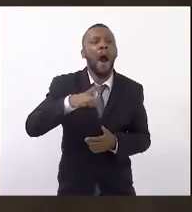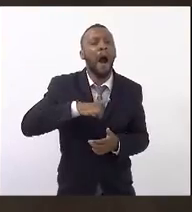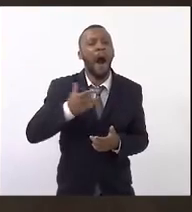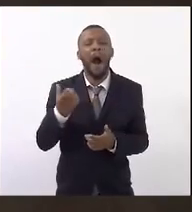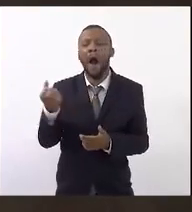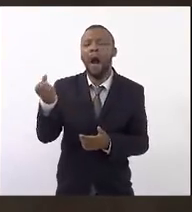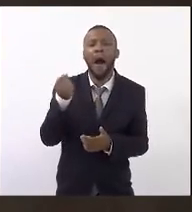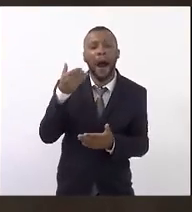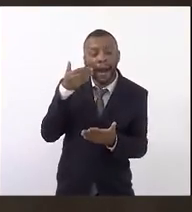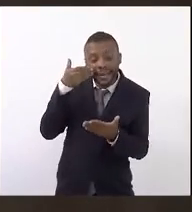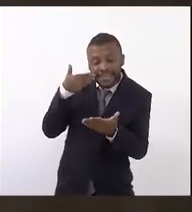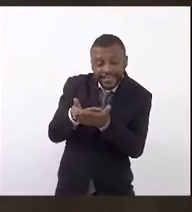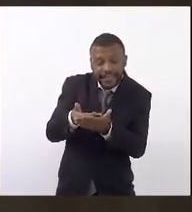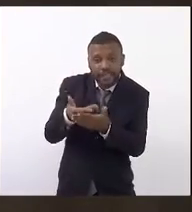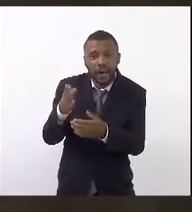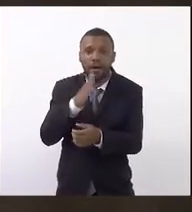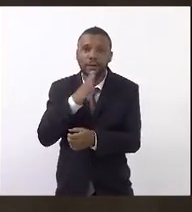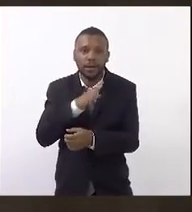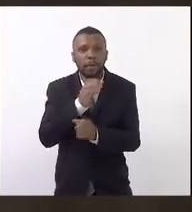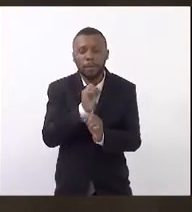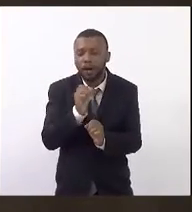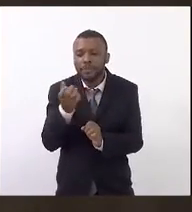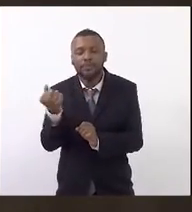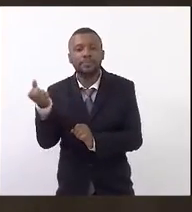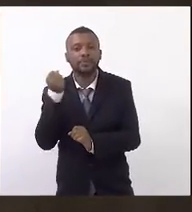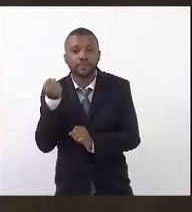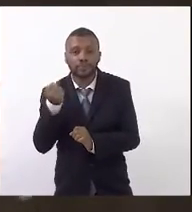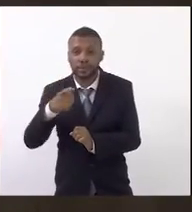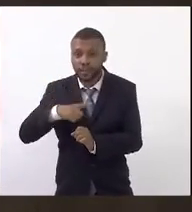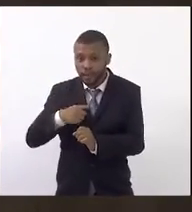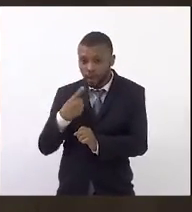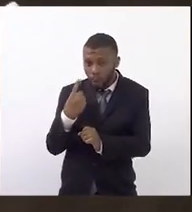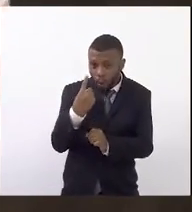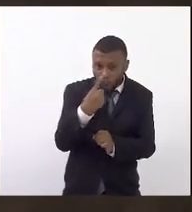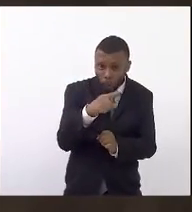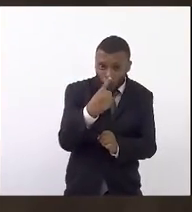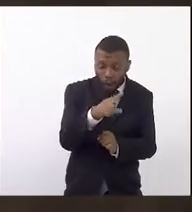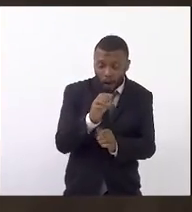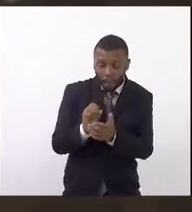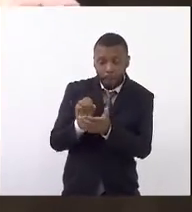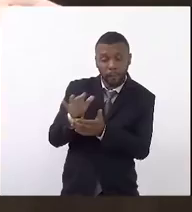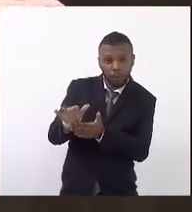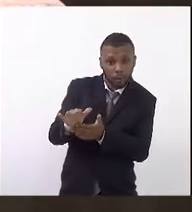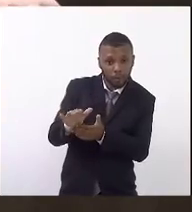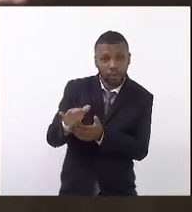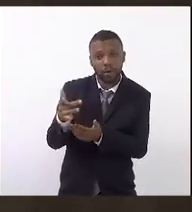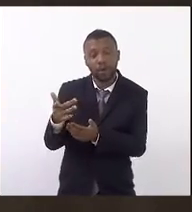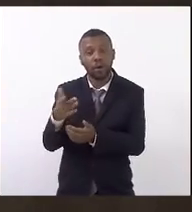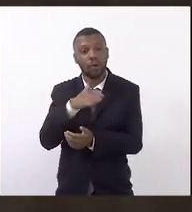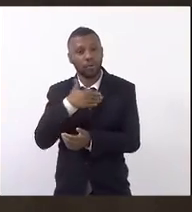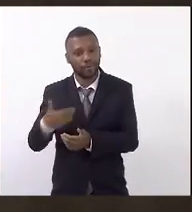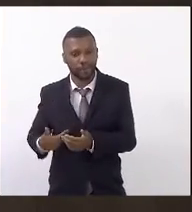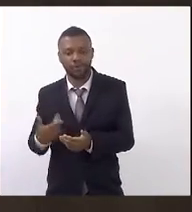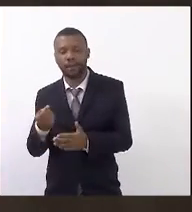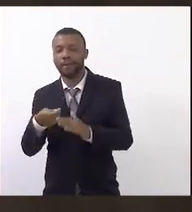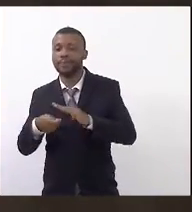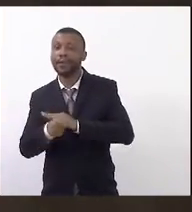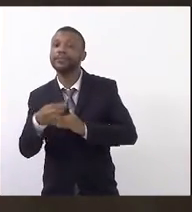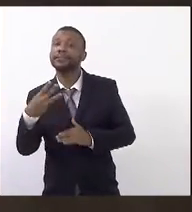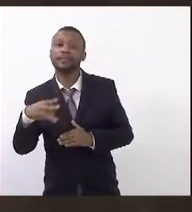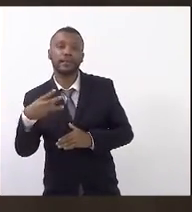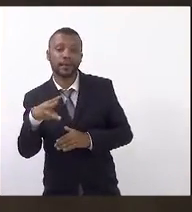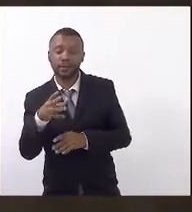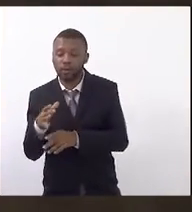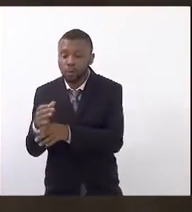da emergência, ele corre lá. Se ele tem um colocado, o Estado vai botar 3, e ele sai com 4 do fundo. Então, essa era a